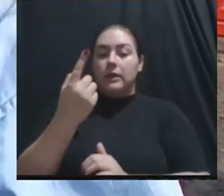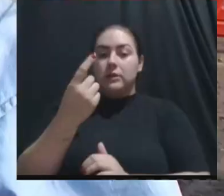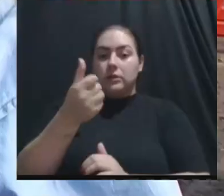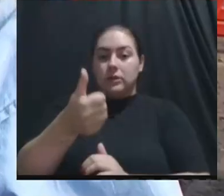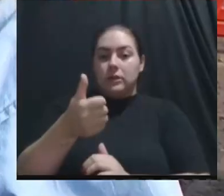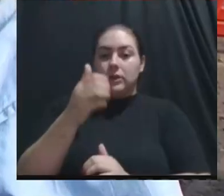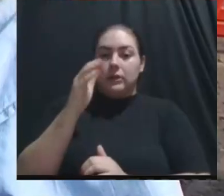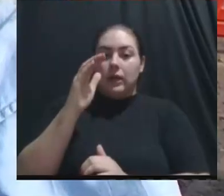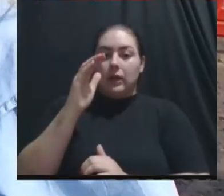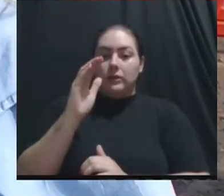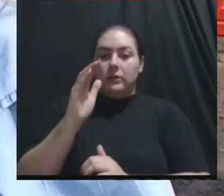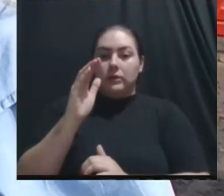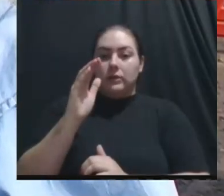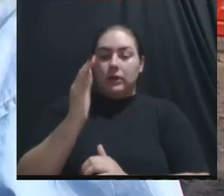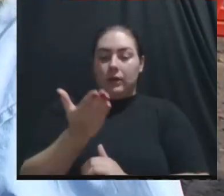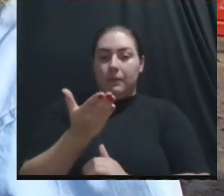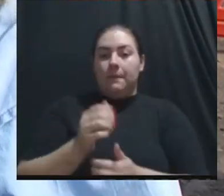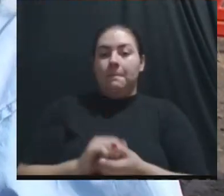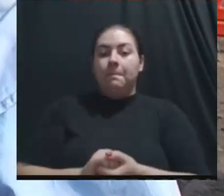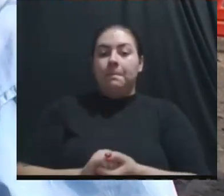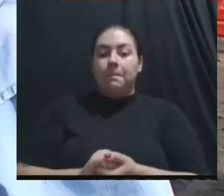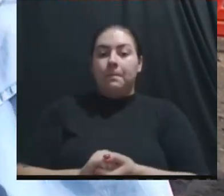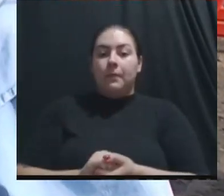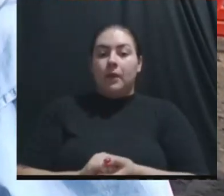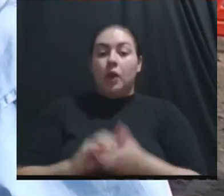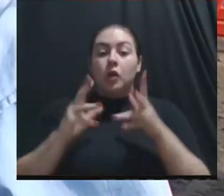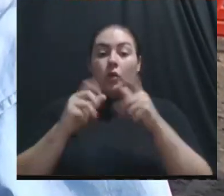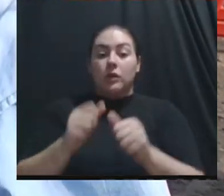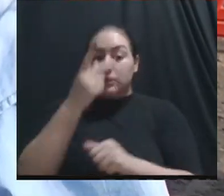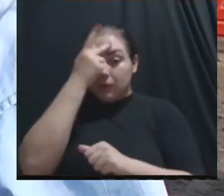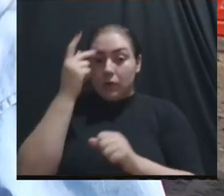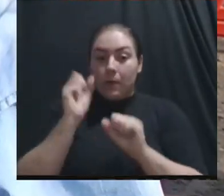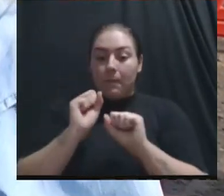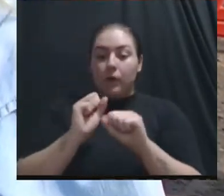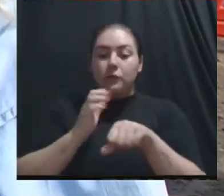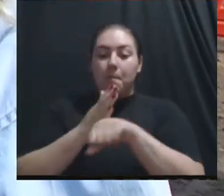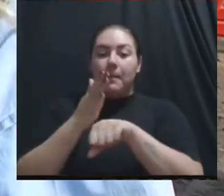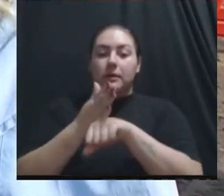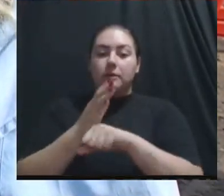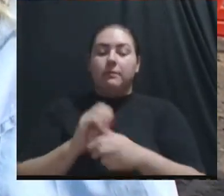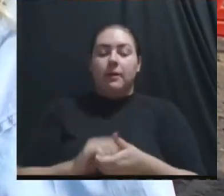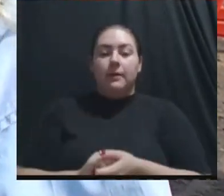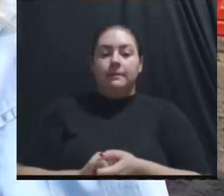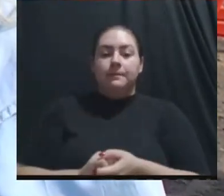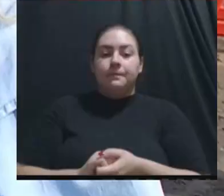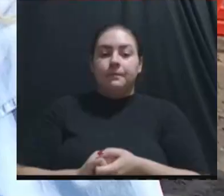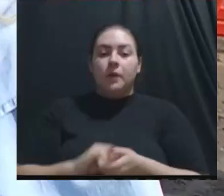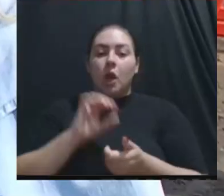pessoas podem participar do leilão, basta fazer um pré-cadastro no site